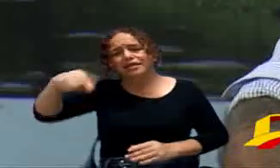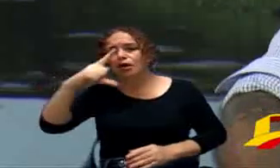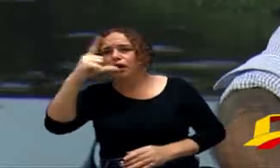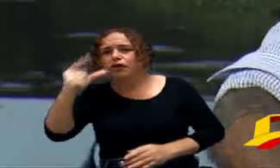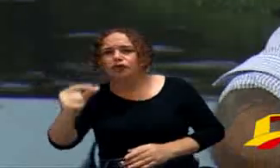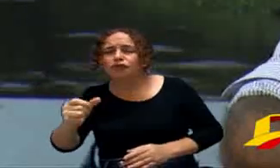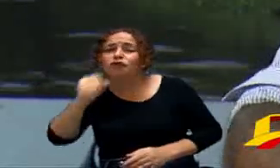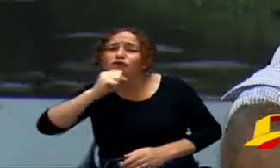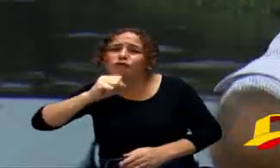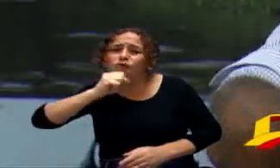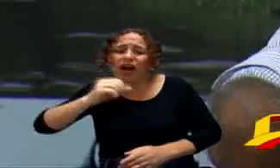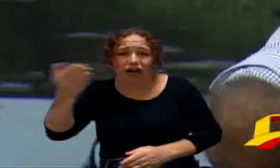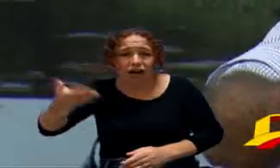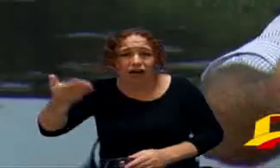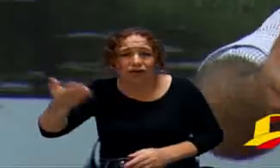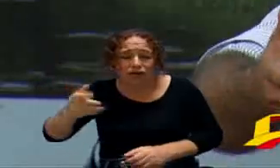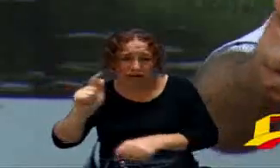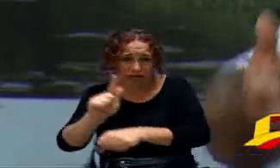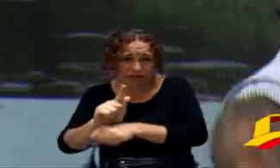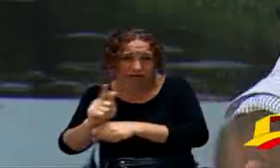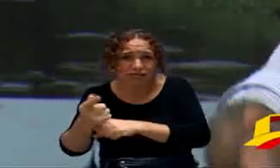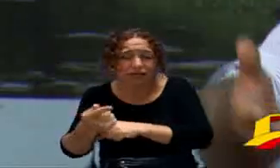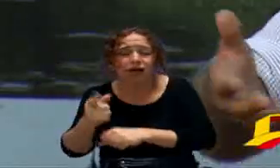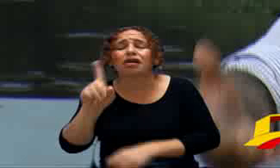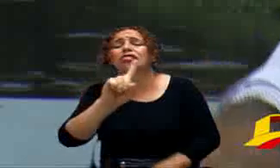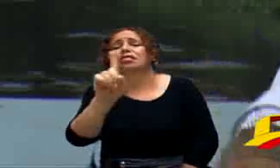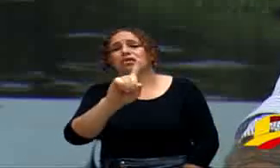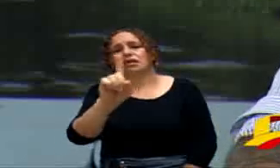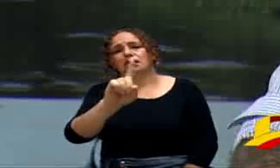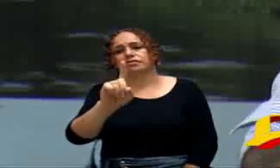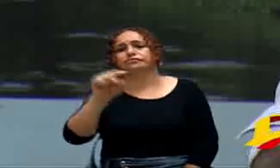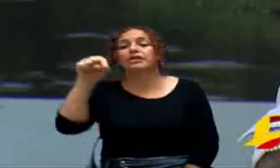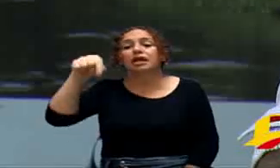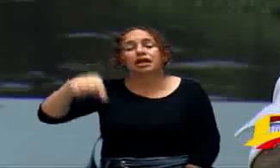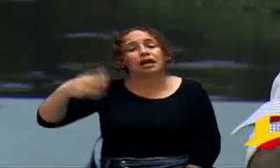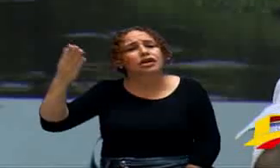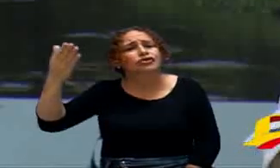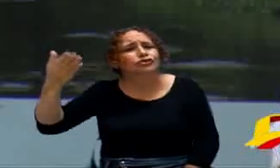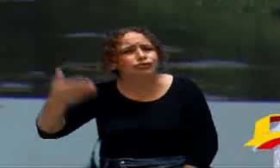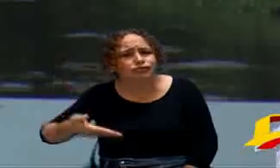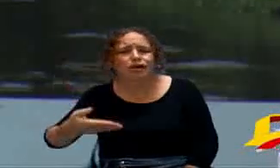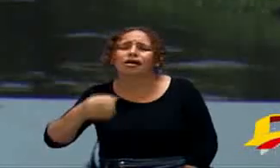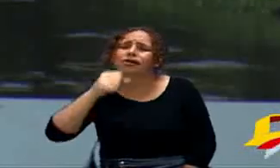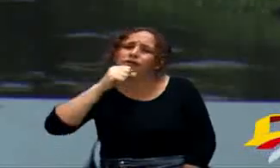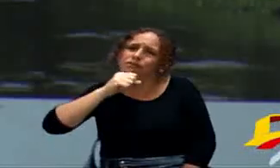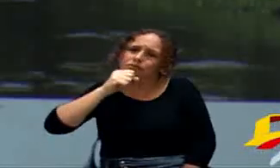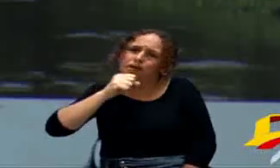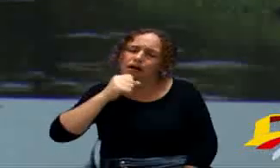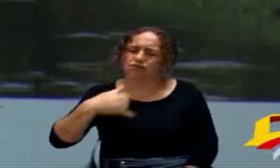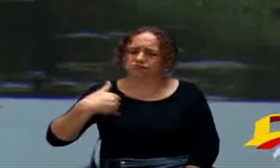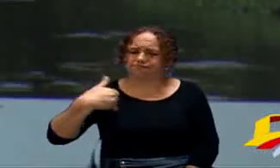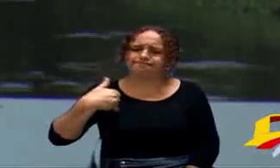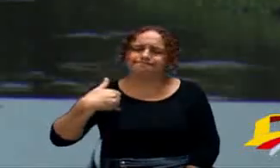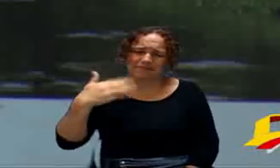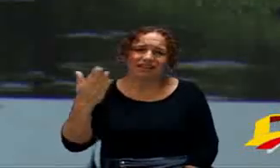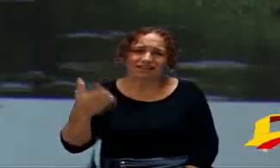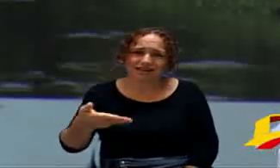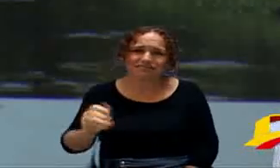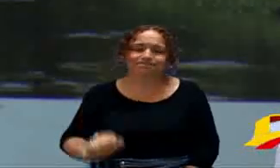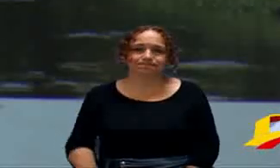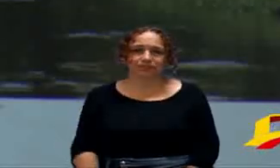com um olhar, eles falaram, não, então a gente vai fazer de tudo para tentar manter o animal aqui, e o nosso posicionamento técnico lá do Zoo